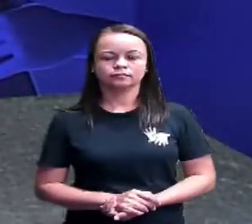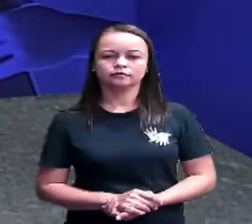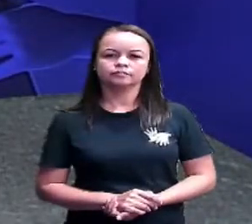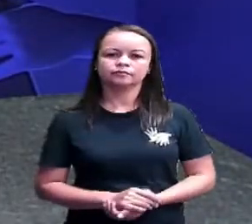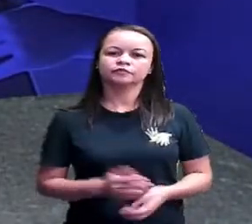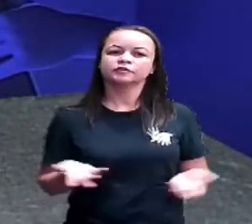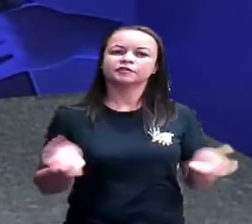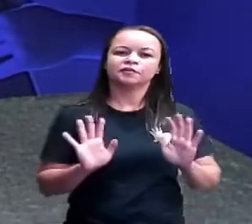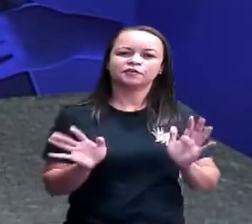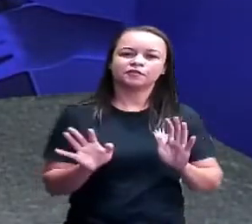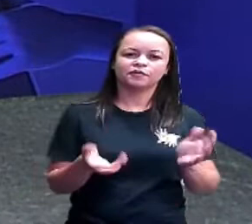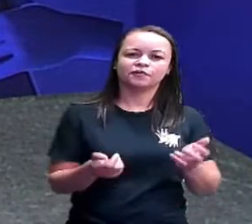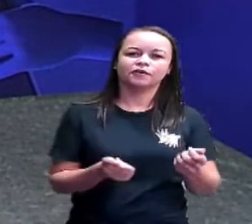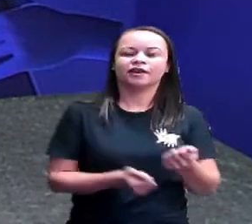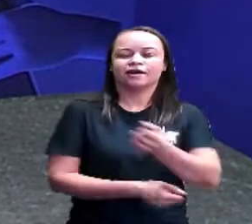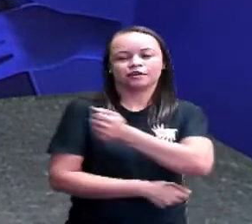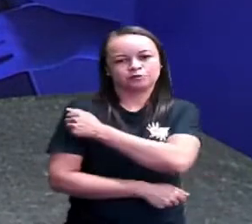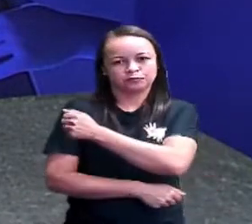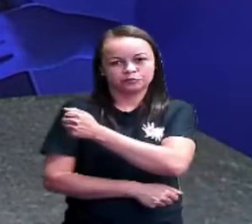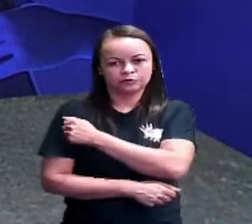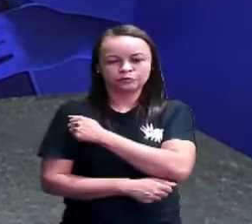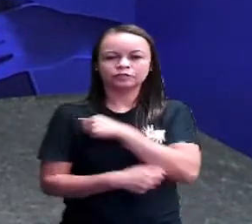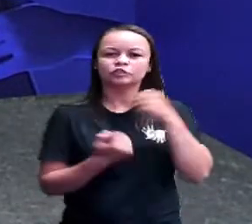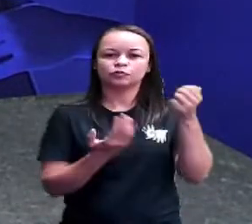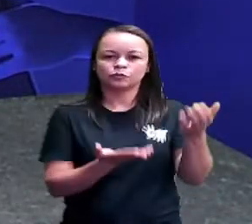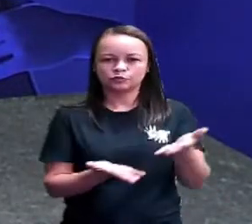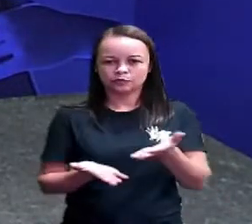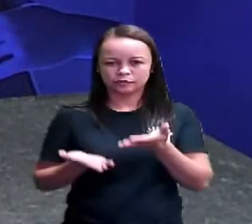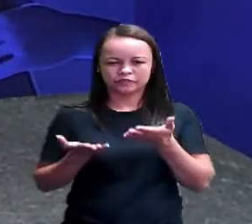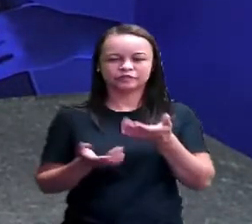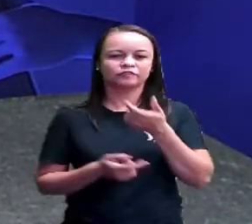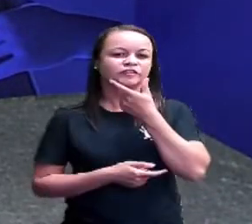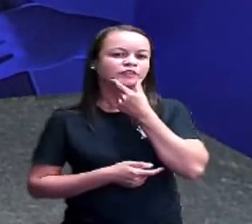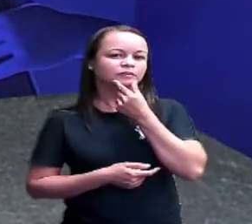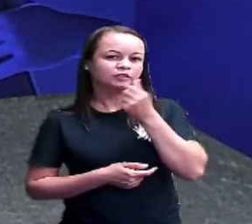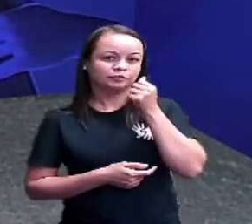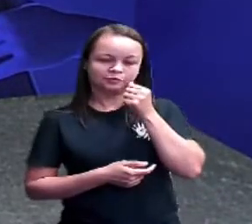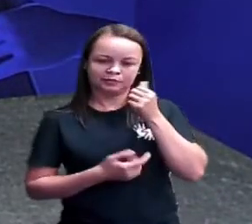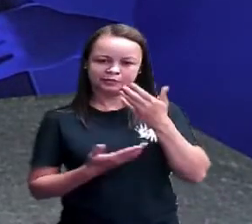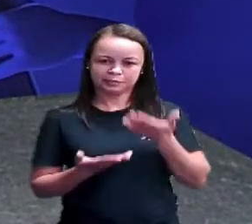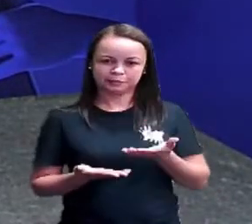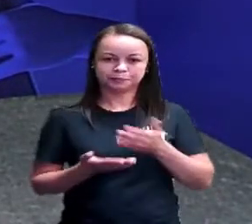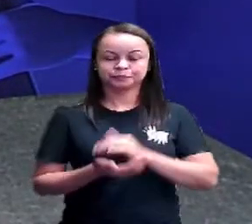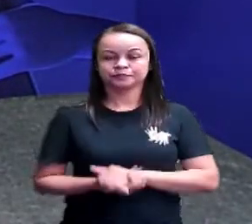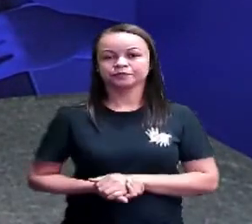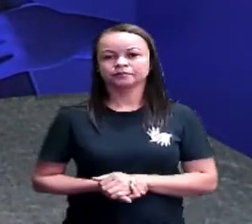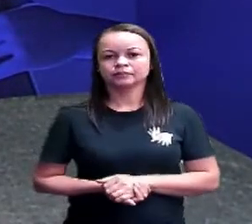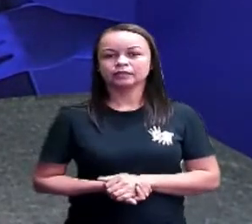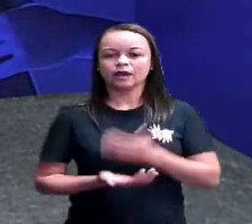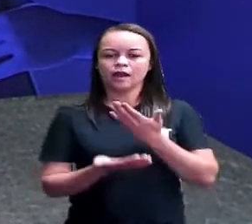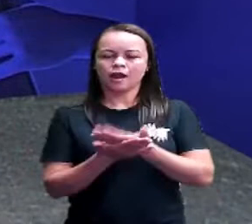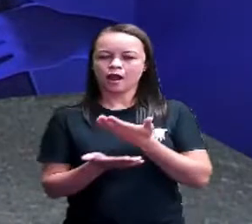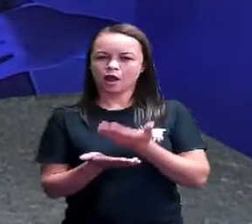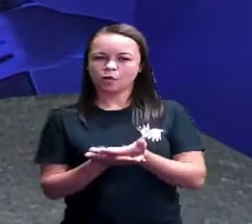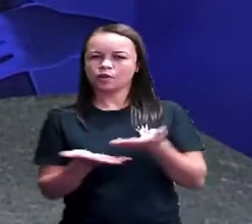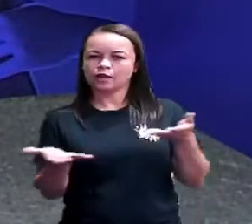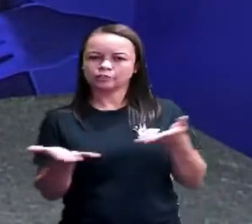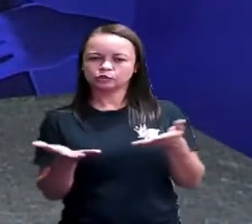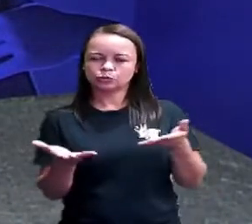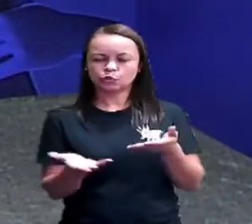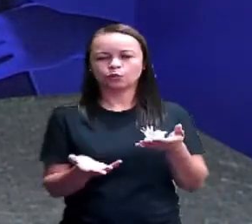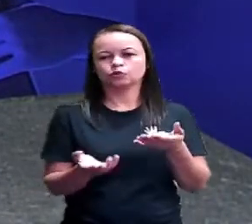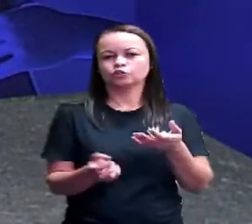Olá, olá, pessoal! Sejam muito bem-vindos e muito bem-vindas à nossa aulinha, para a turma